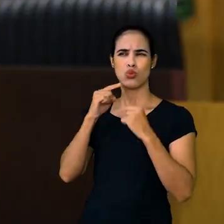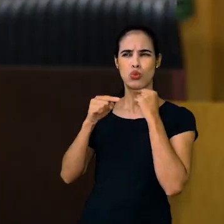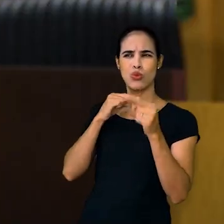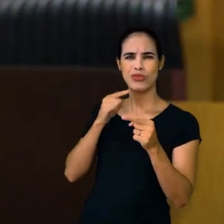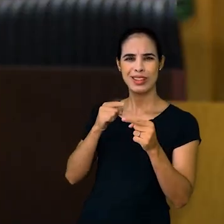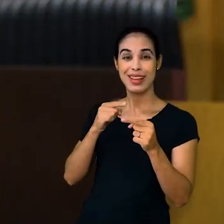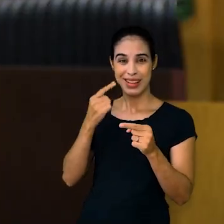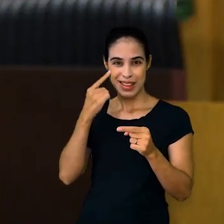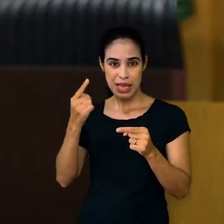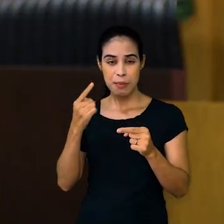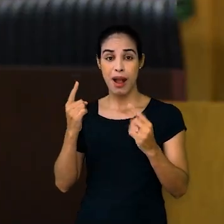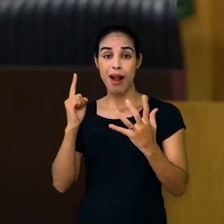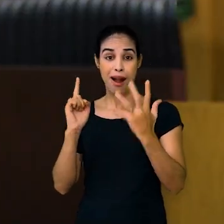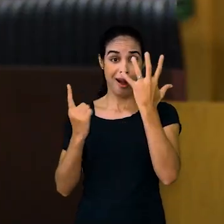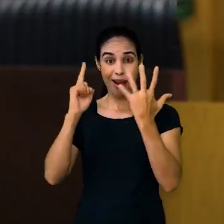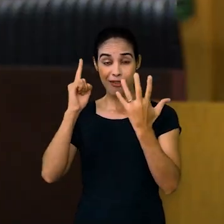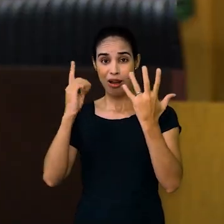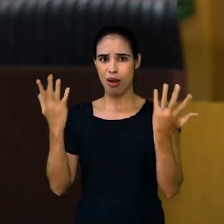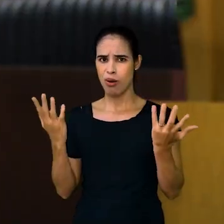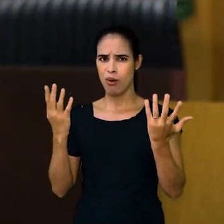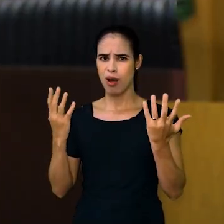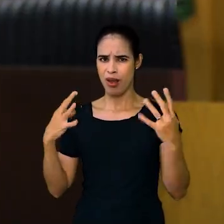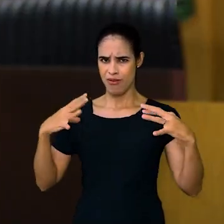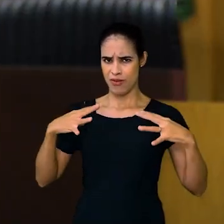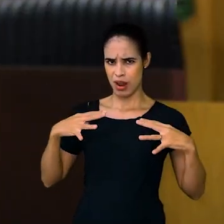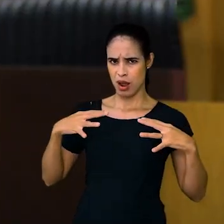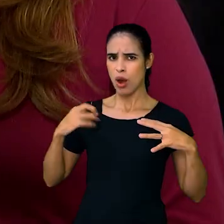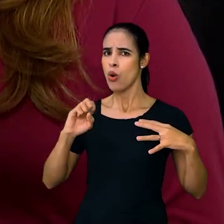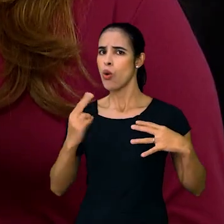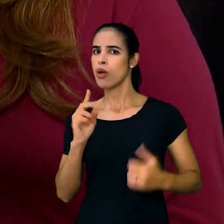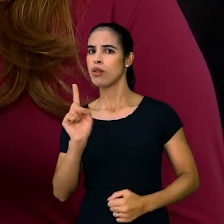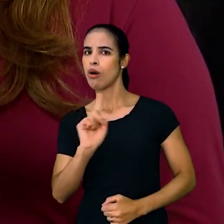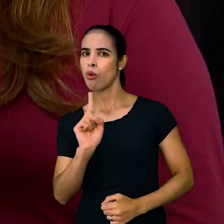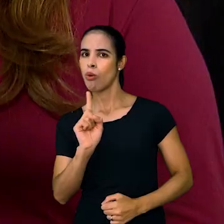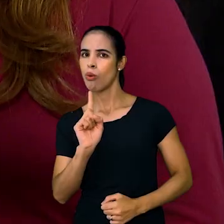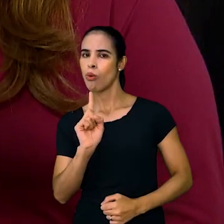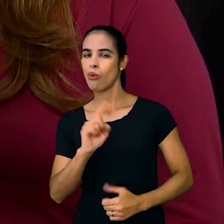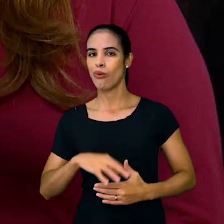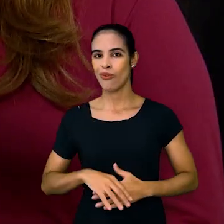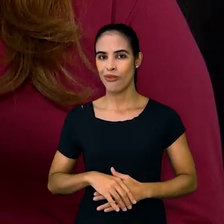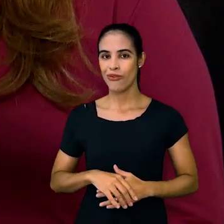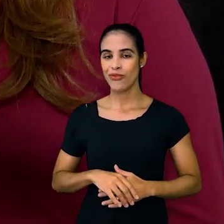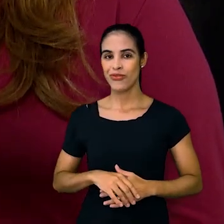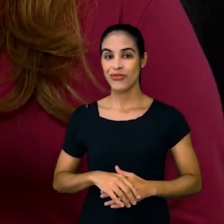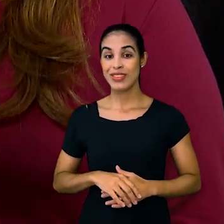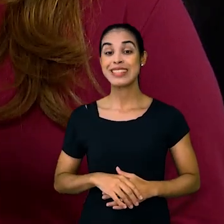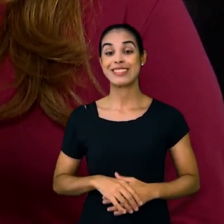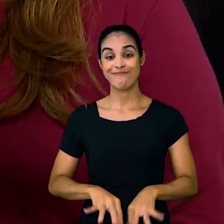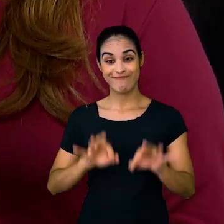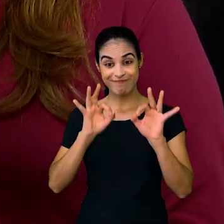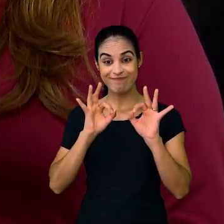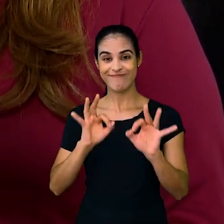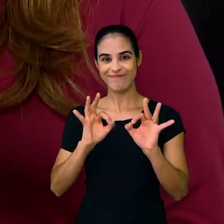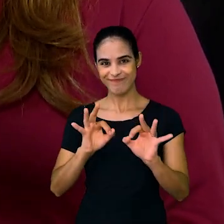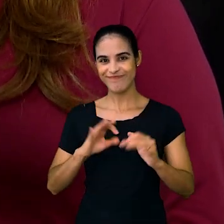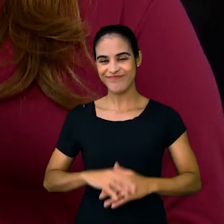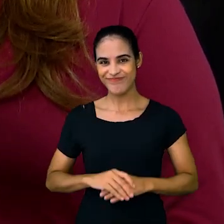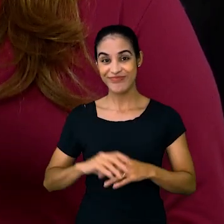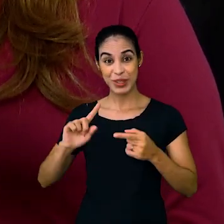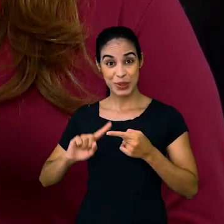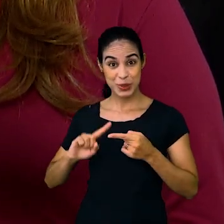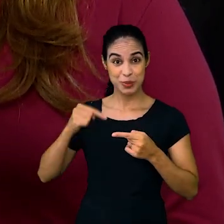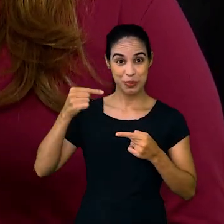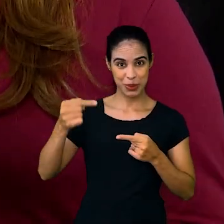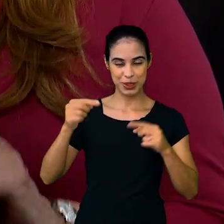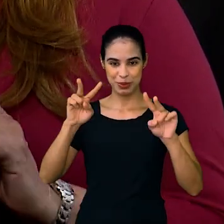sobre o carnaval. Afinal de contas, carnaval é feriado ou não? Olá, Anderson. Olá, Luana. Exatamente. Viu? No próximo